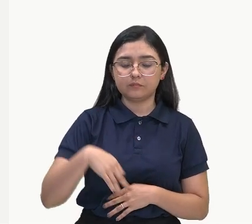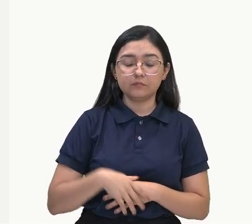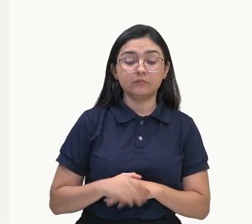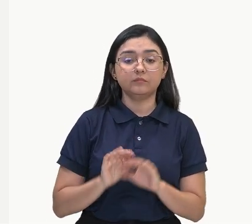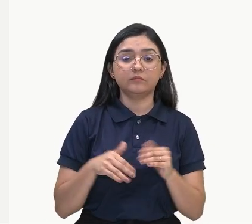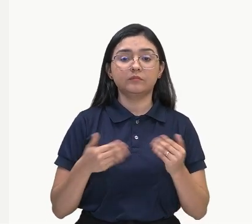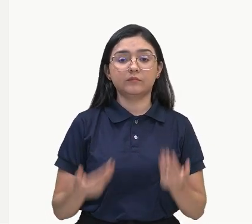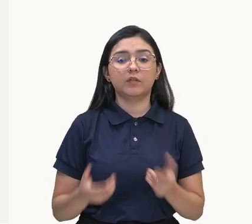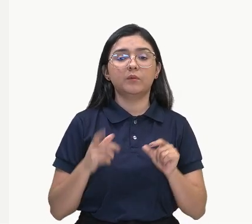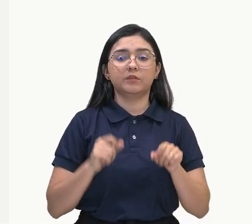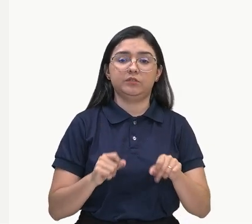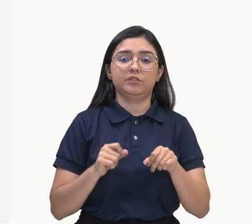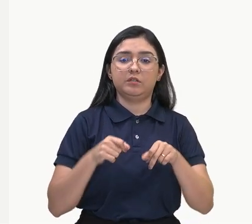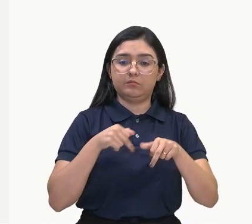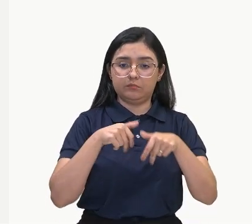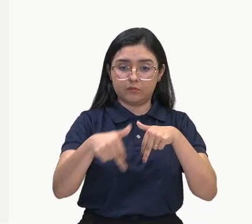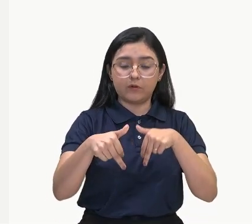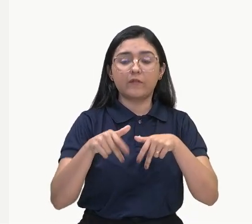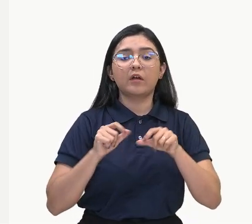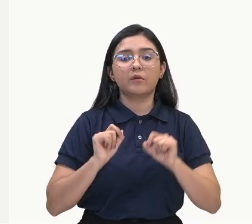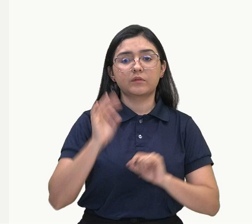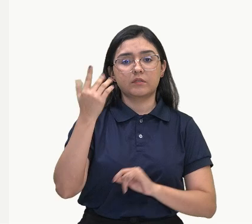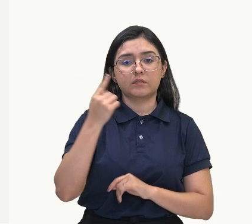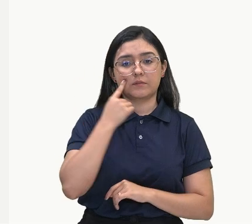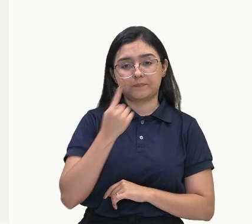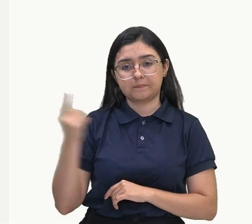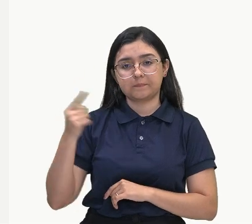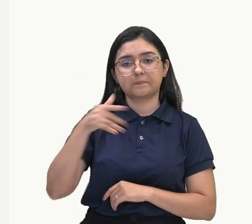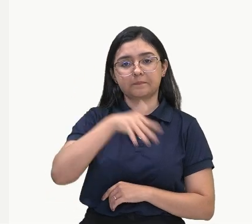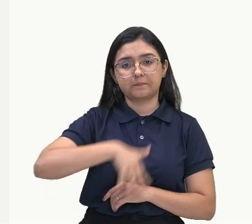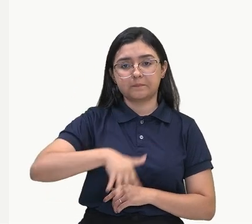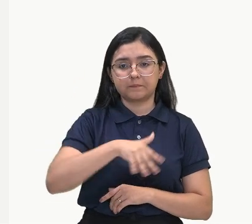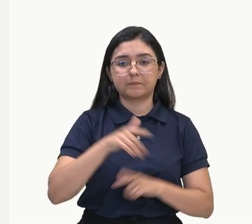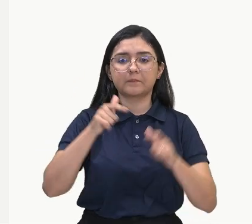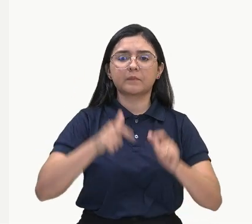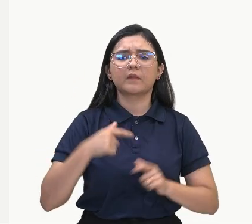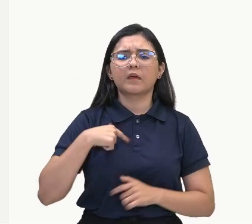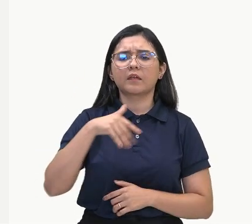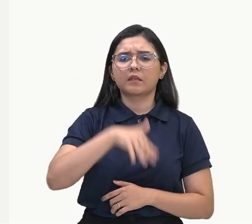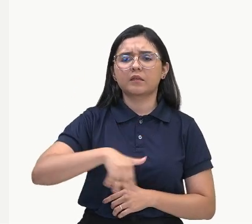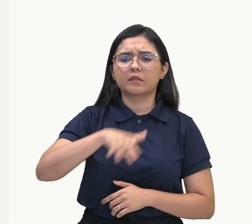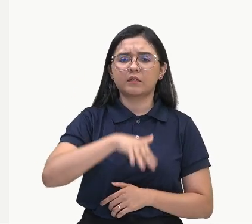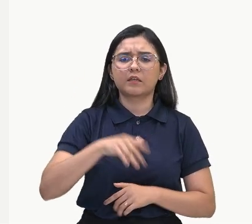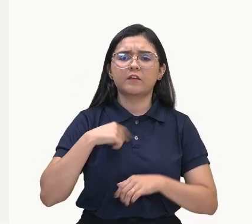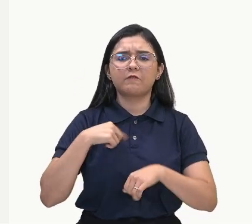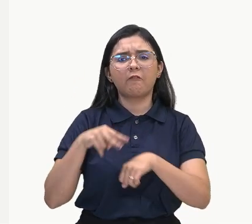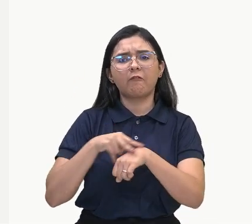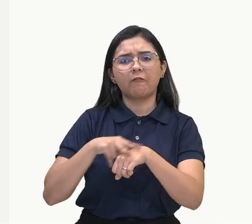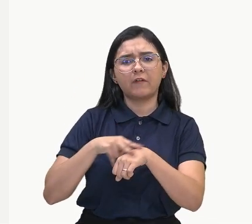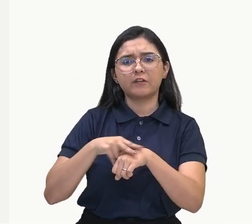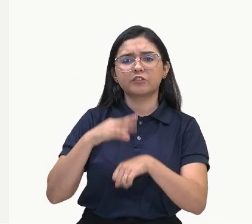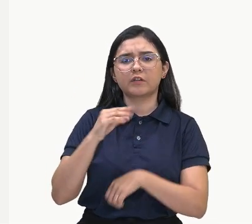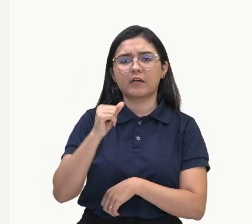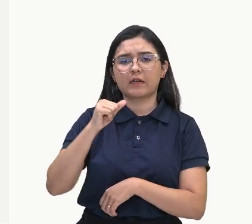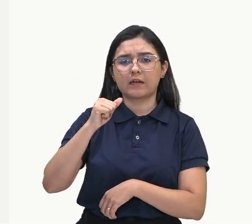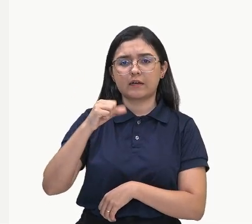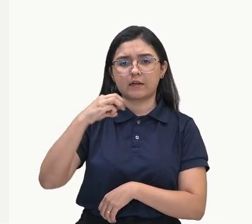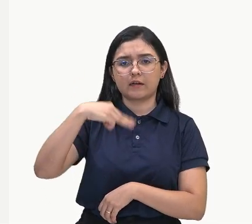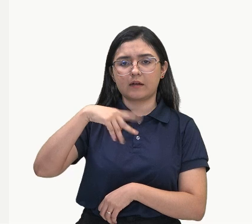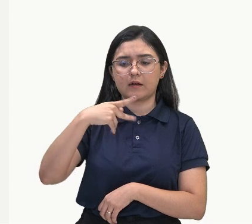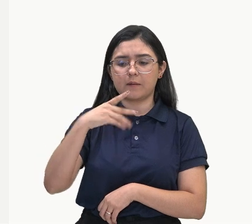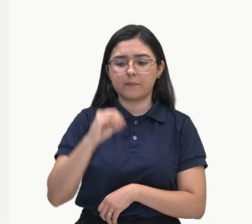Então, as corridas vão acontecer nessa pista. No campo, nós vamos ter aqui nessas áreas, né, as provas